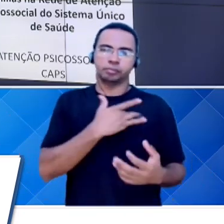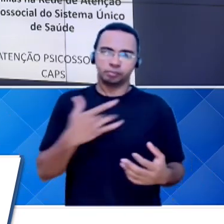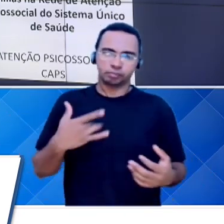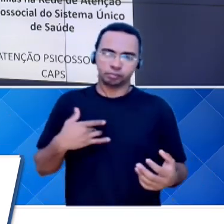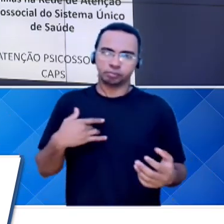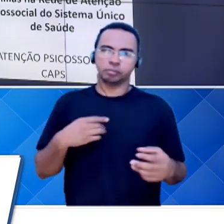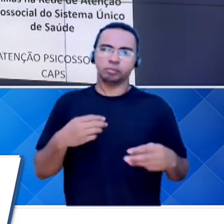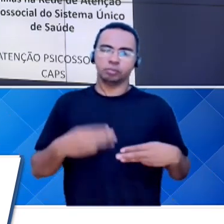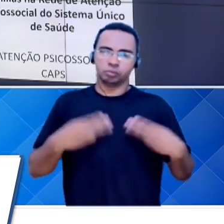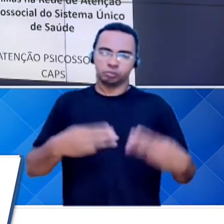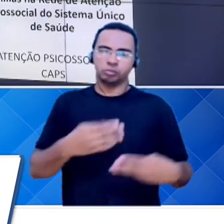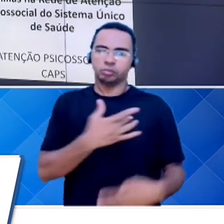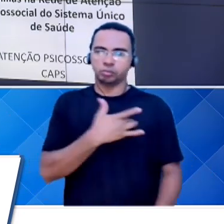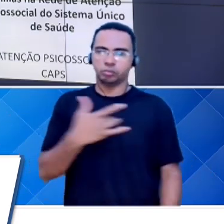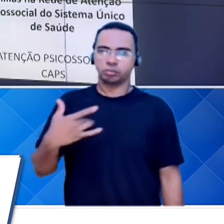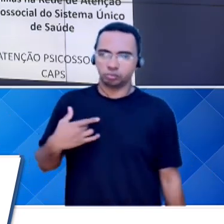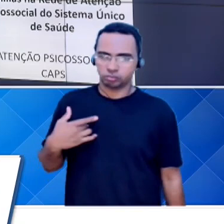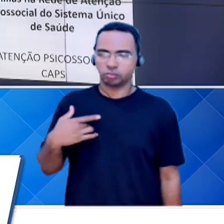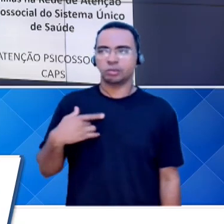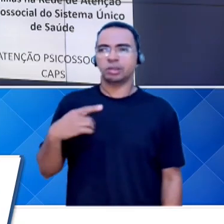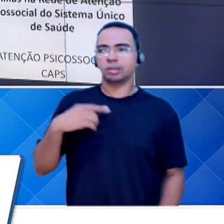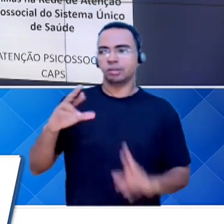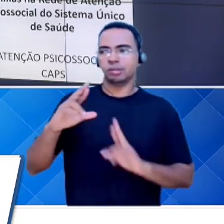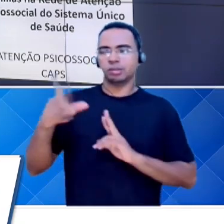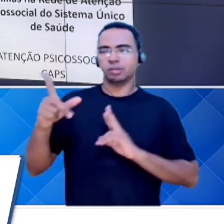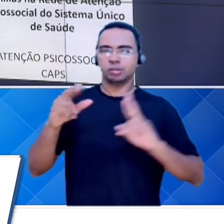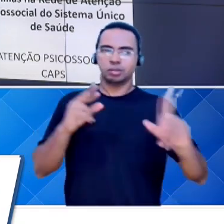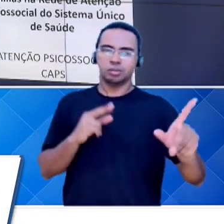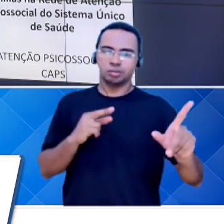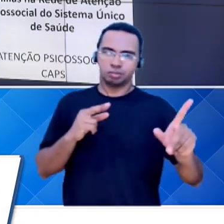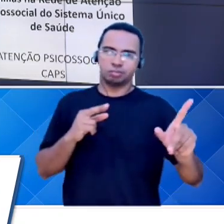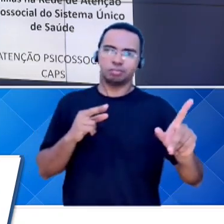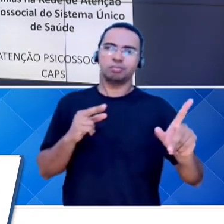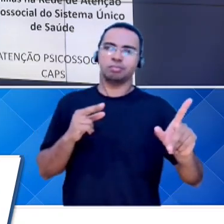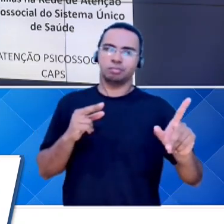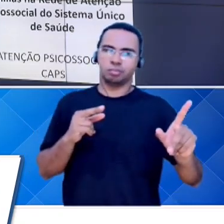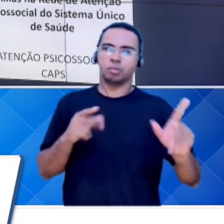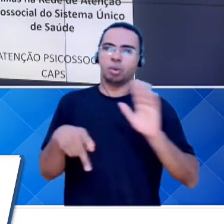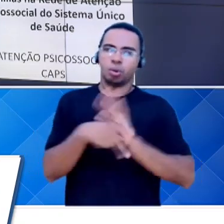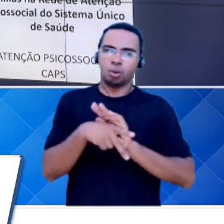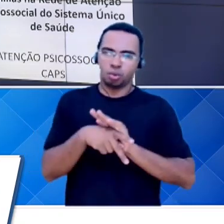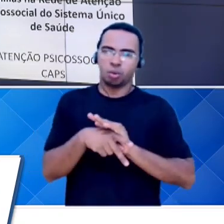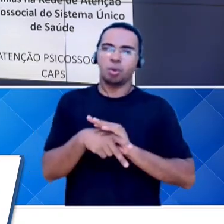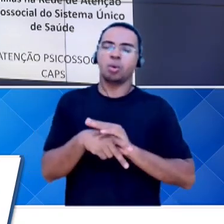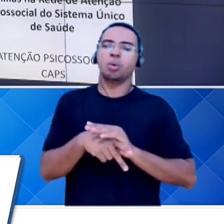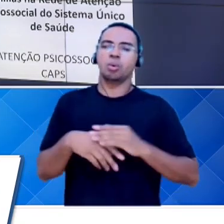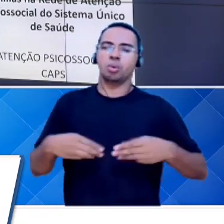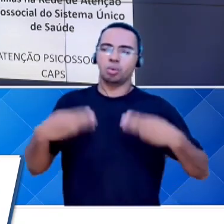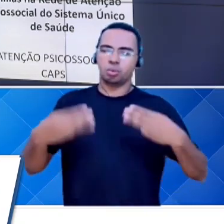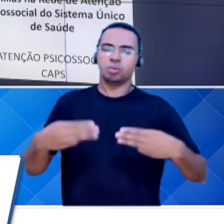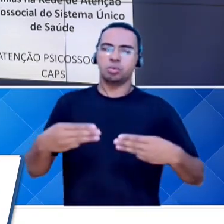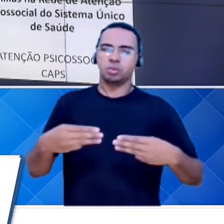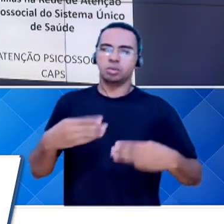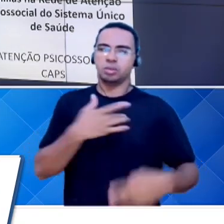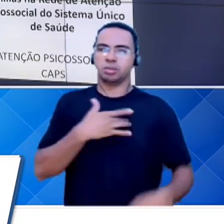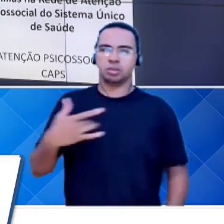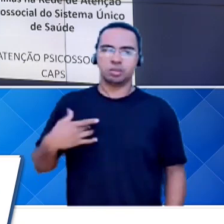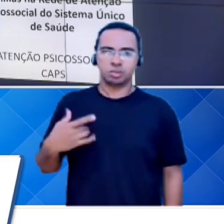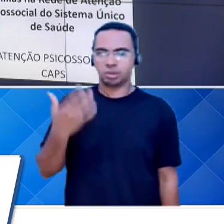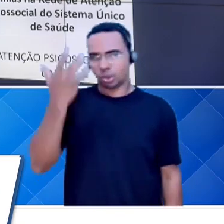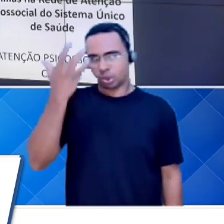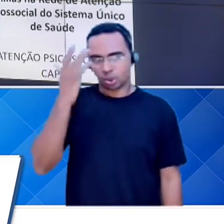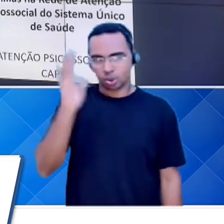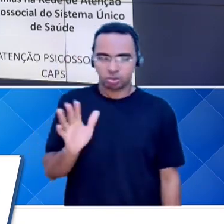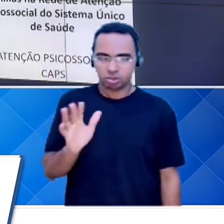da Saúde, uma divergência de tratamento, ou seja, o próprio Ministério da Saúde Nacional não sabe qual